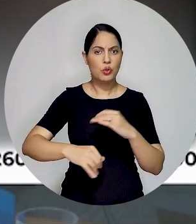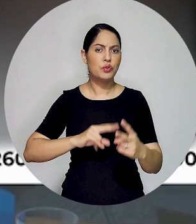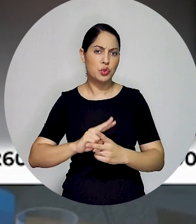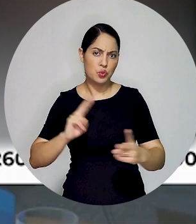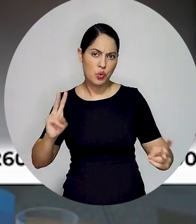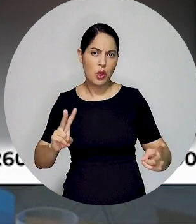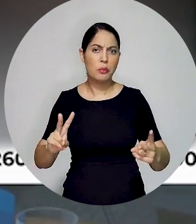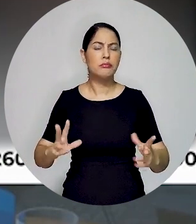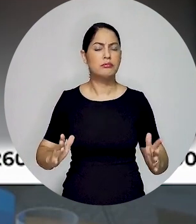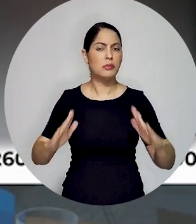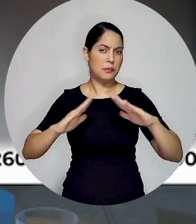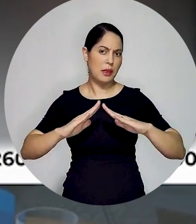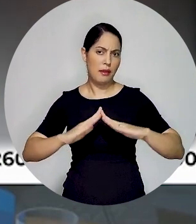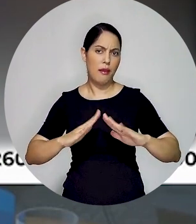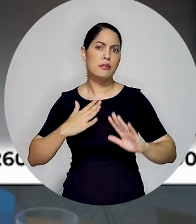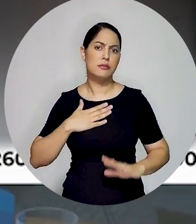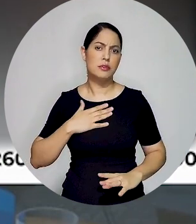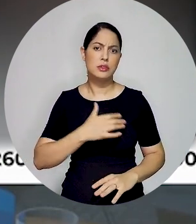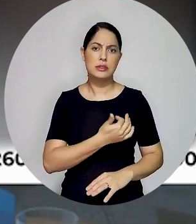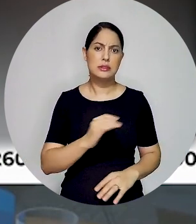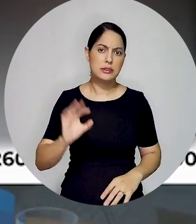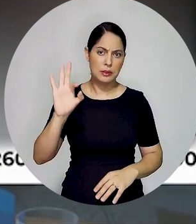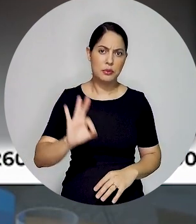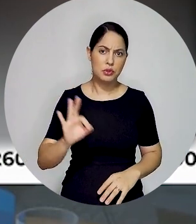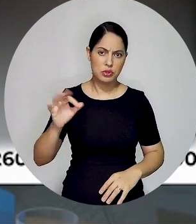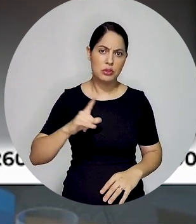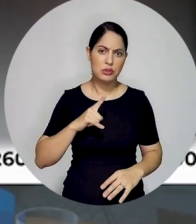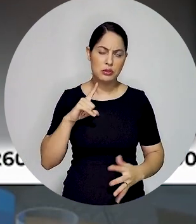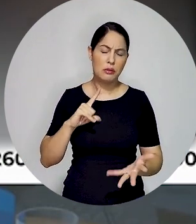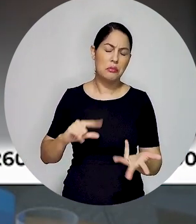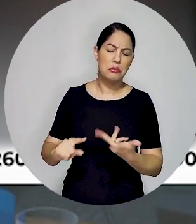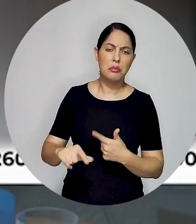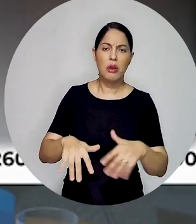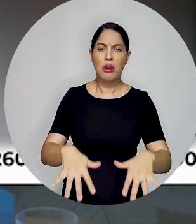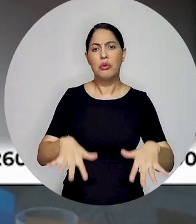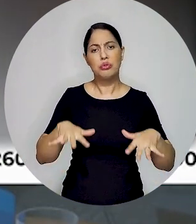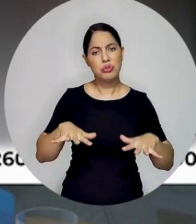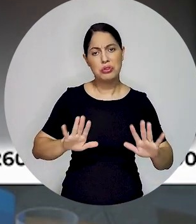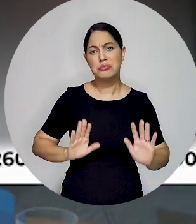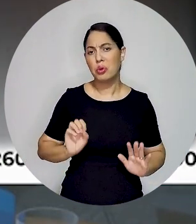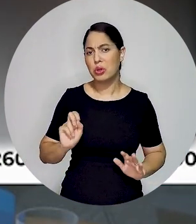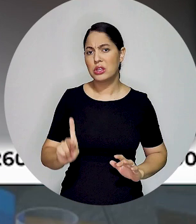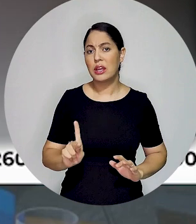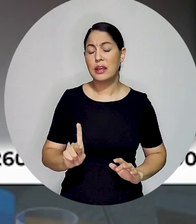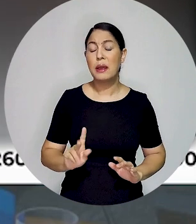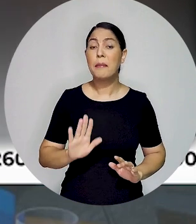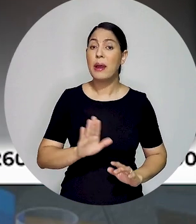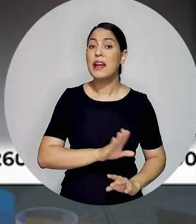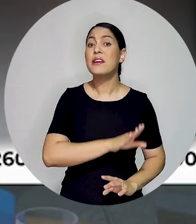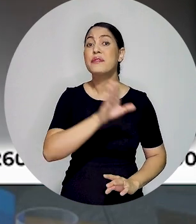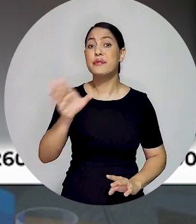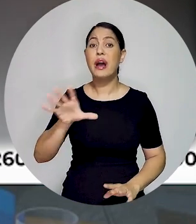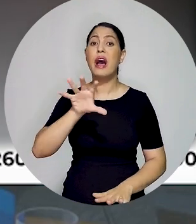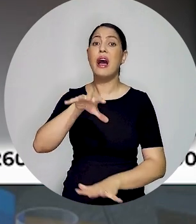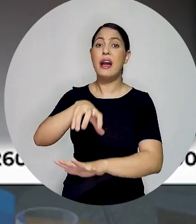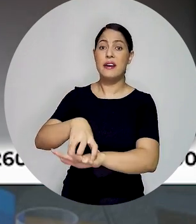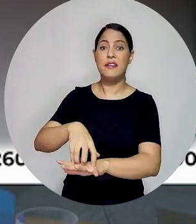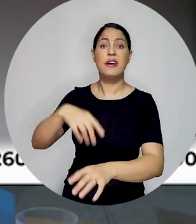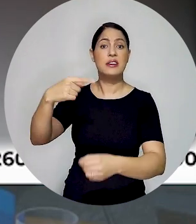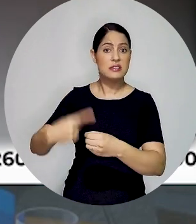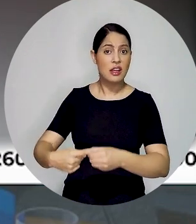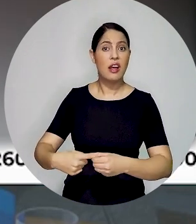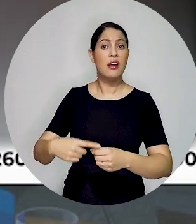vai saber fazer, olha, esse dia eu vou fazer todo digital, vou fazer na minha casa. Porque esse aqui eu vou fazer 100% digital, são as audiências